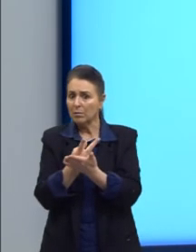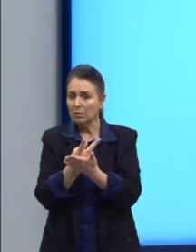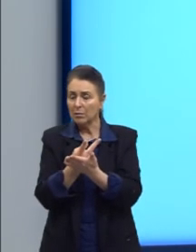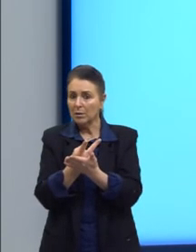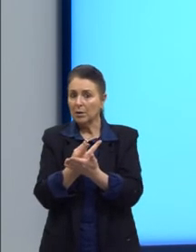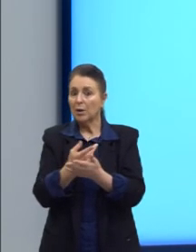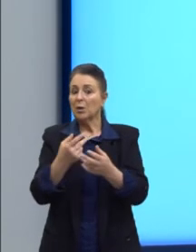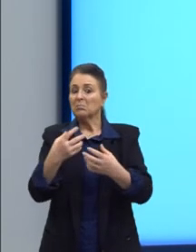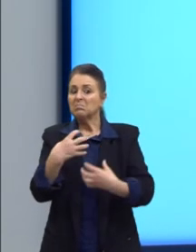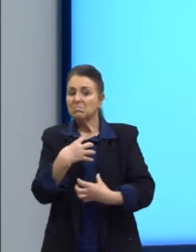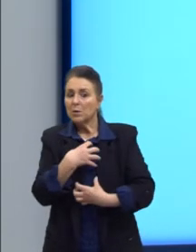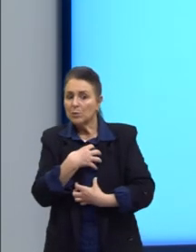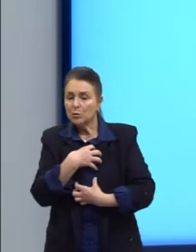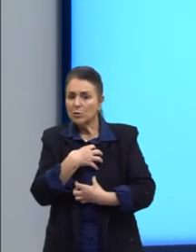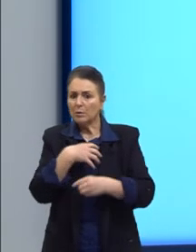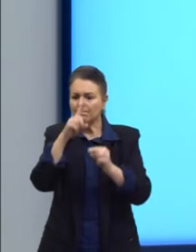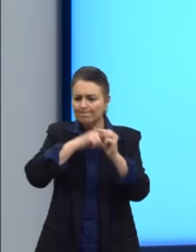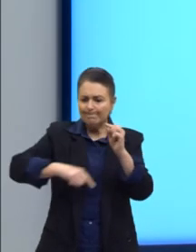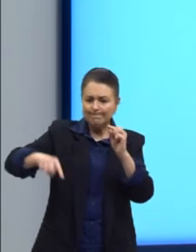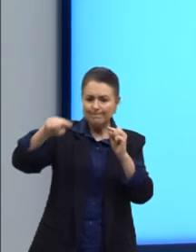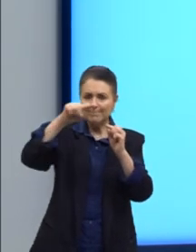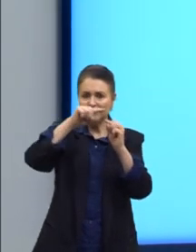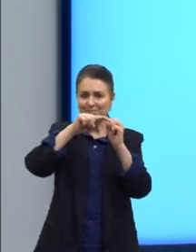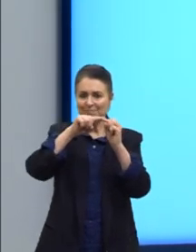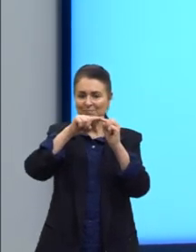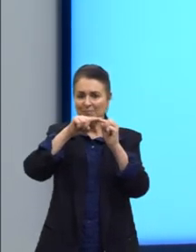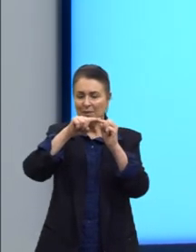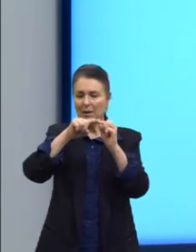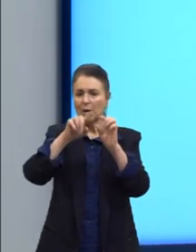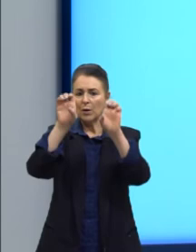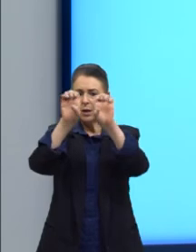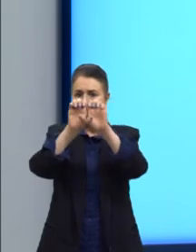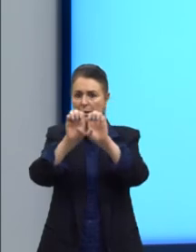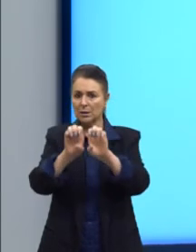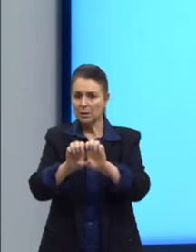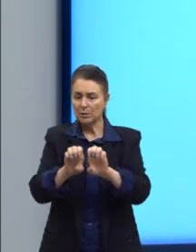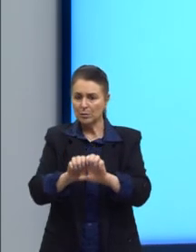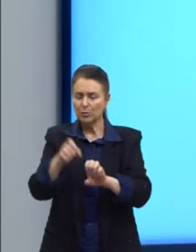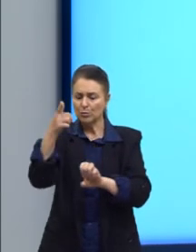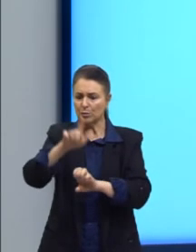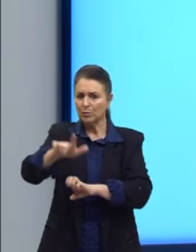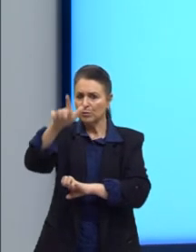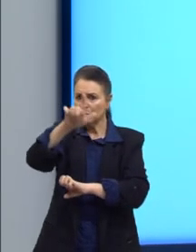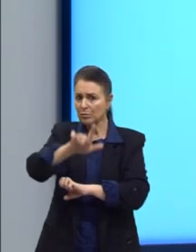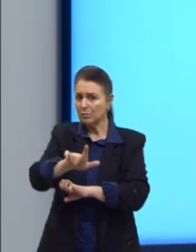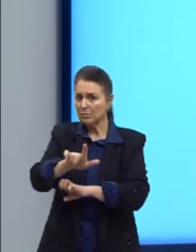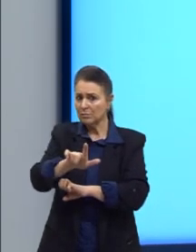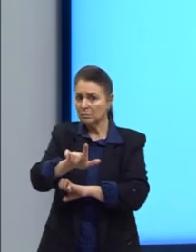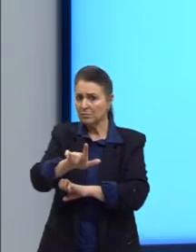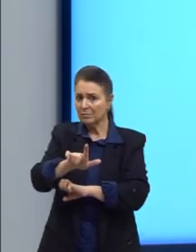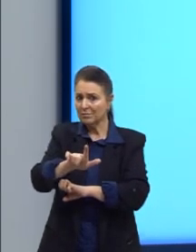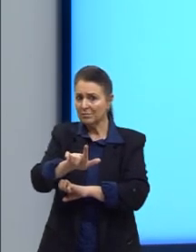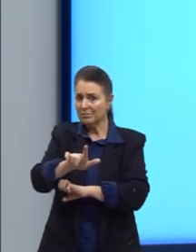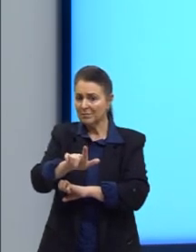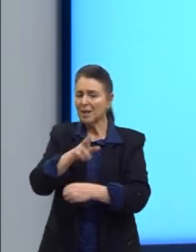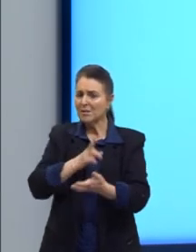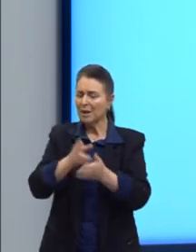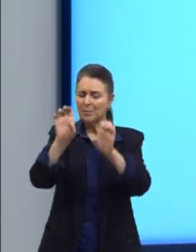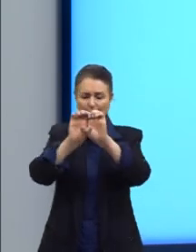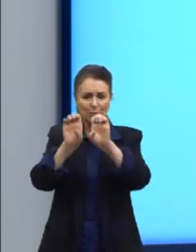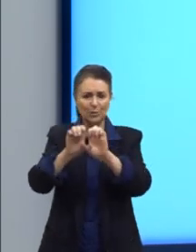de forma circular com as estruturas que são re interativas Ou seja que repetem